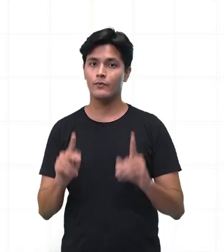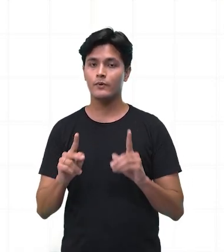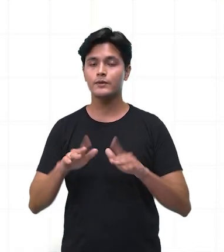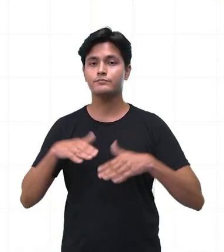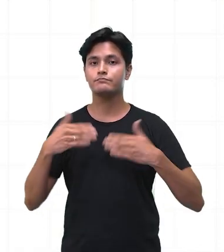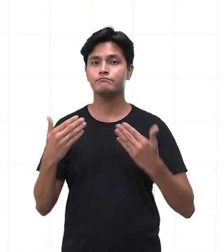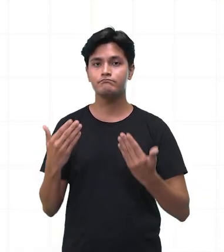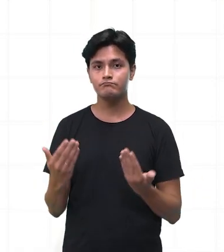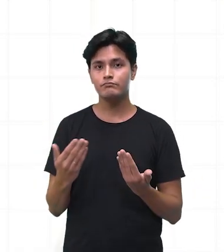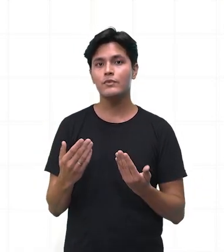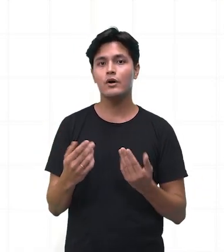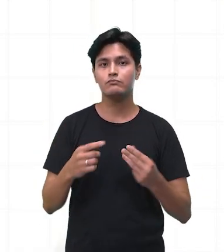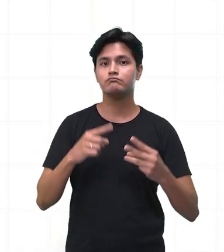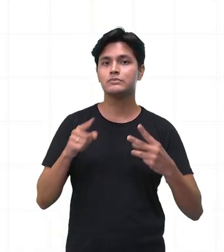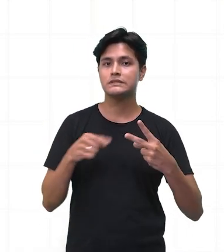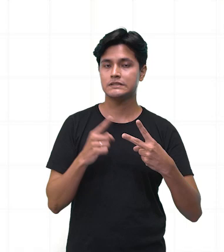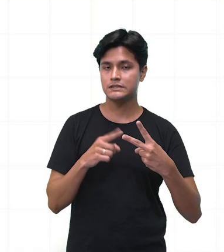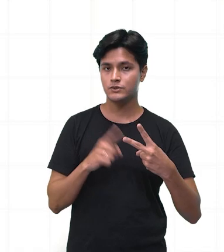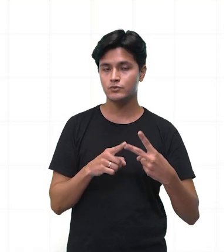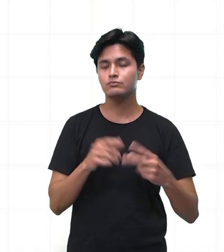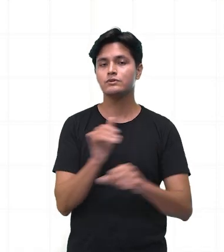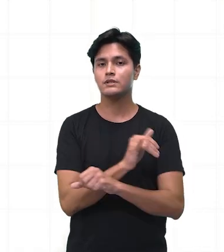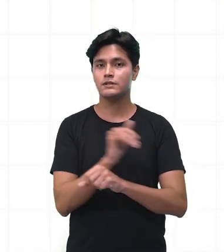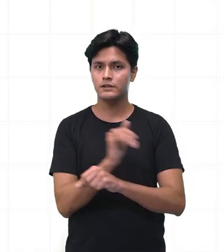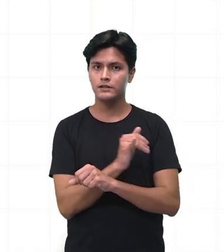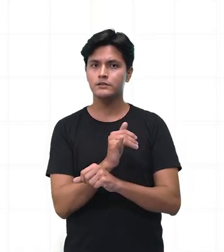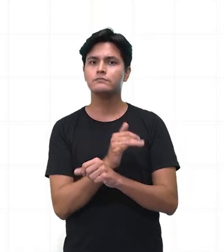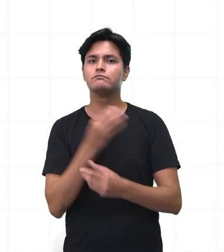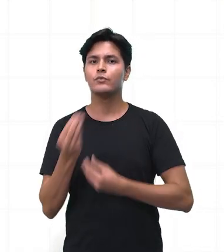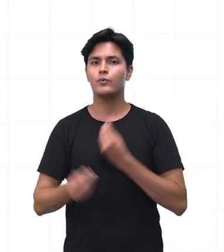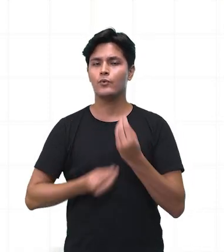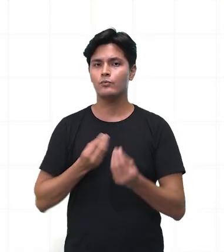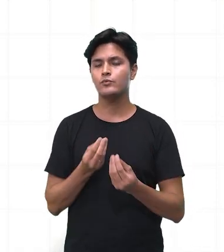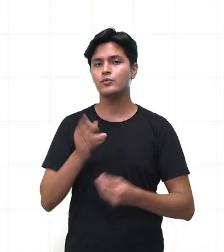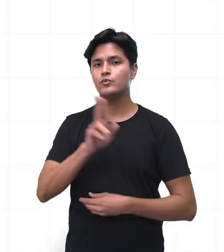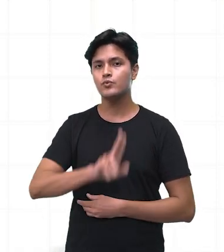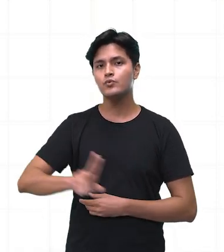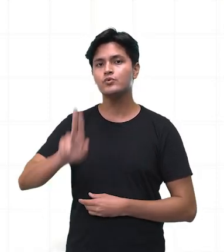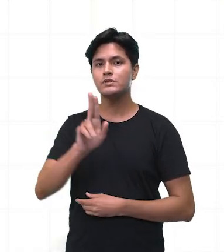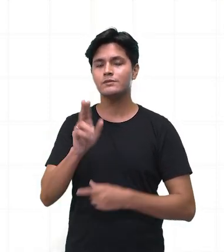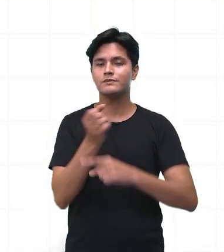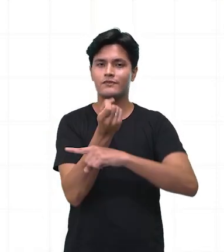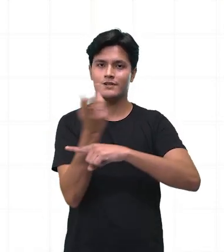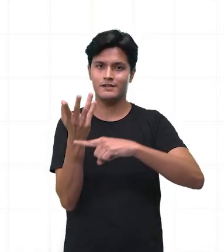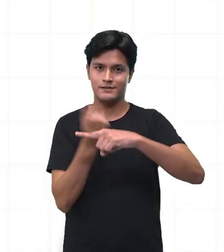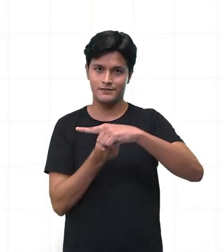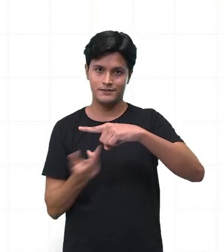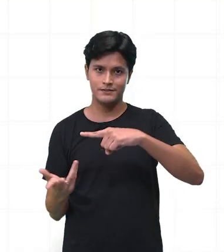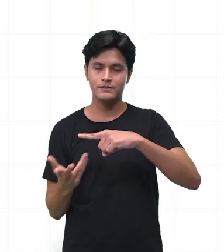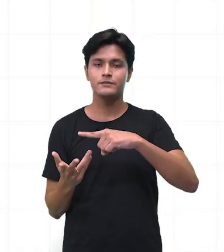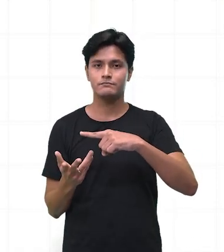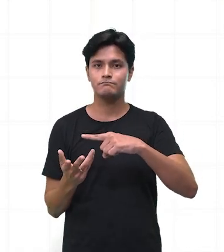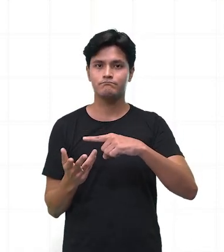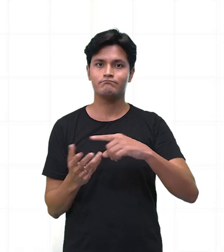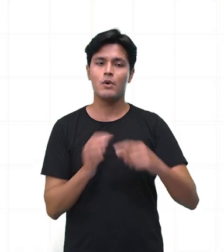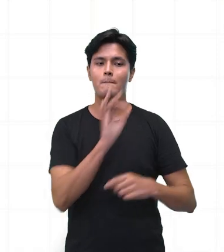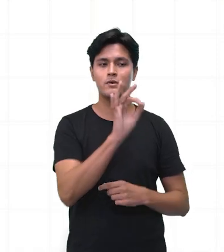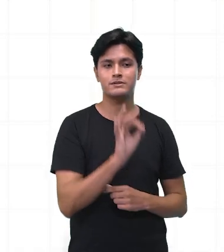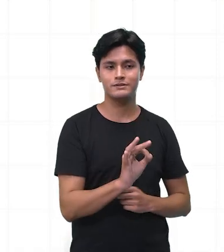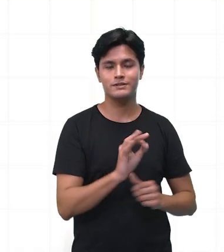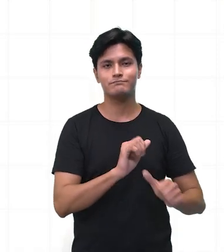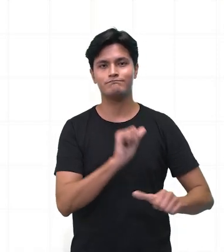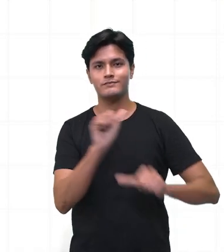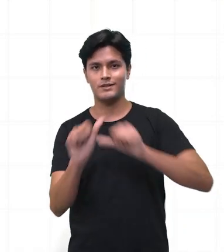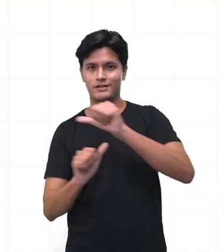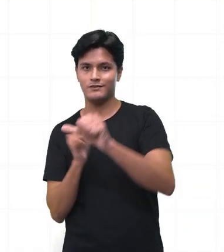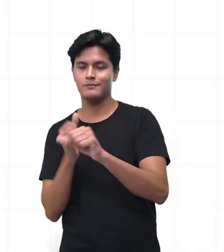é a segunda forma. Nós fizemos o quê? Nós usamos a fração. Pegamos a porcentagem e transformamos em